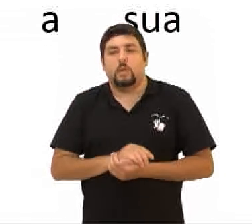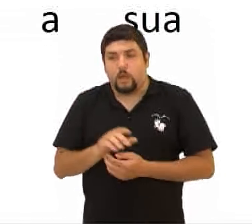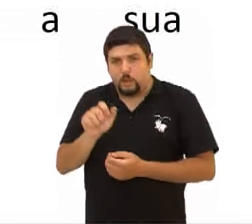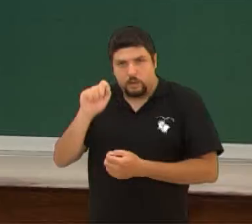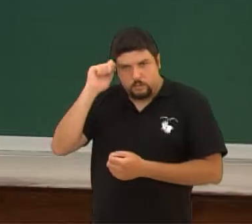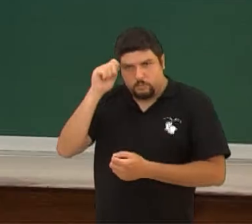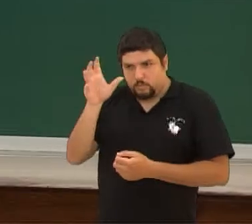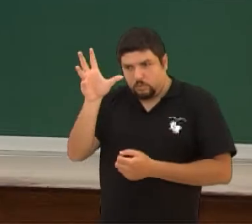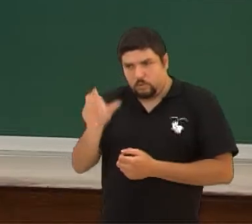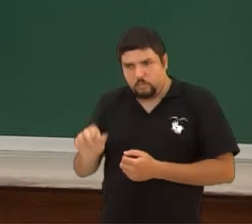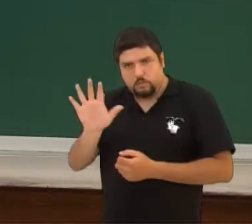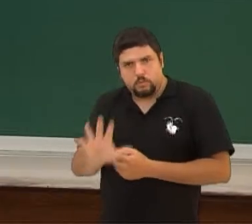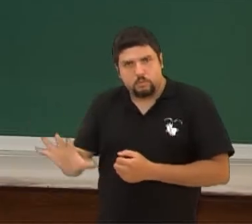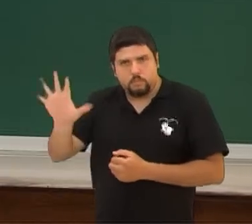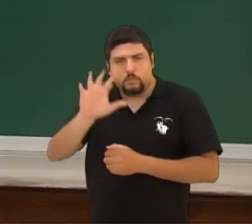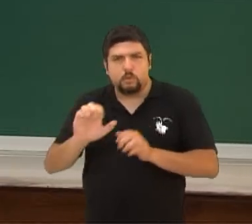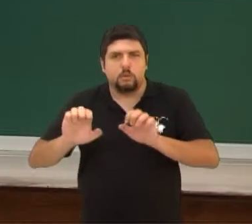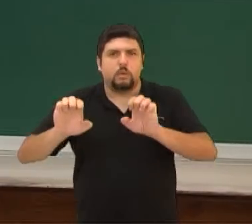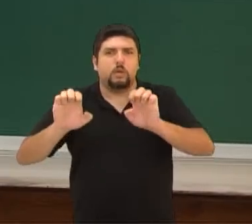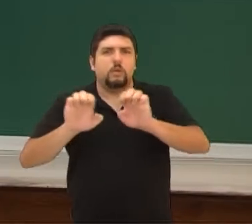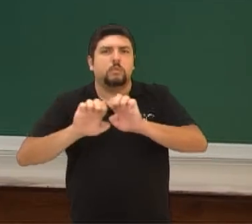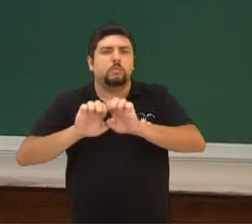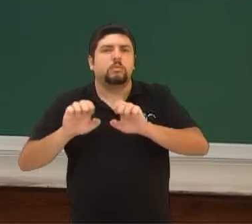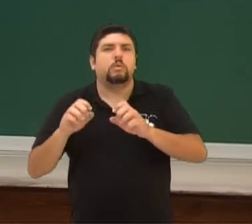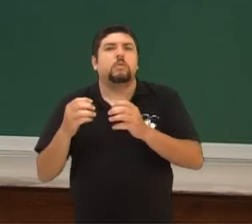infraestrutura, né, para criar uma